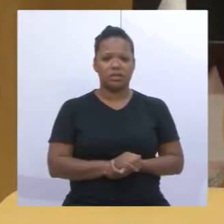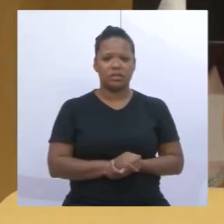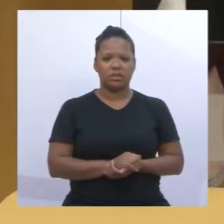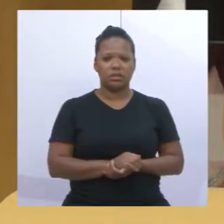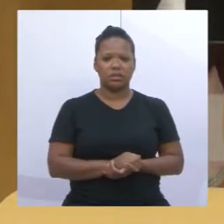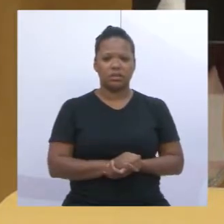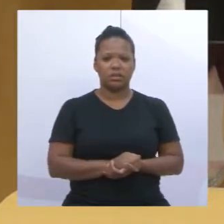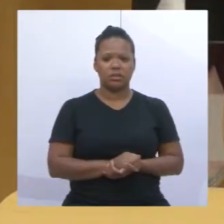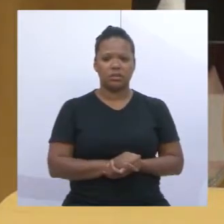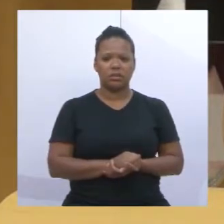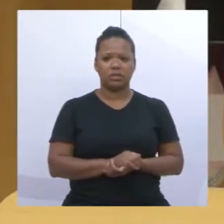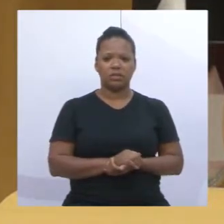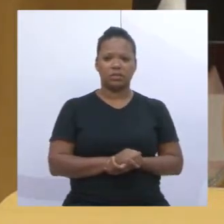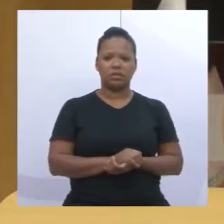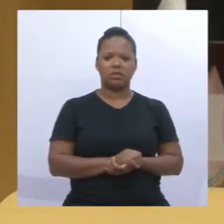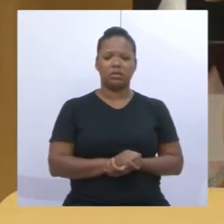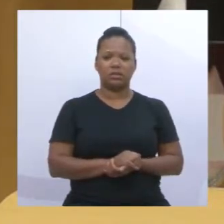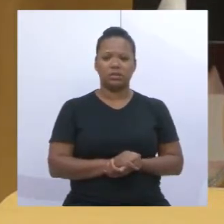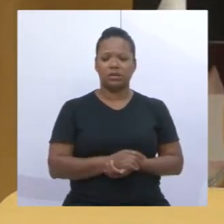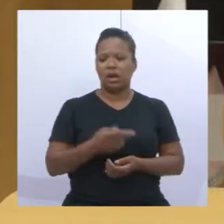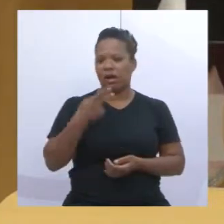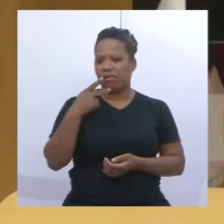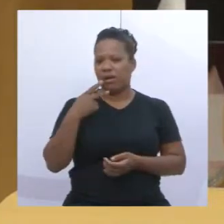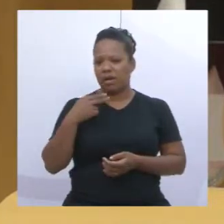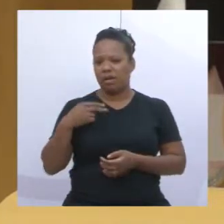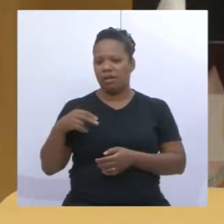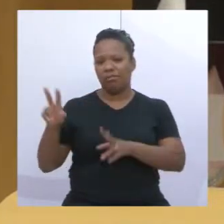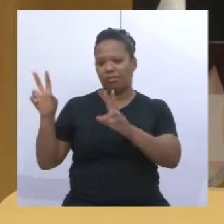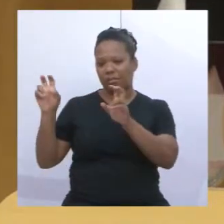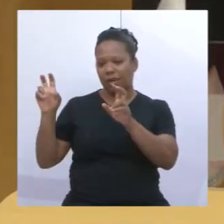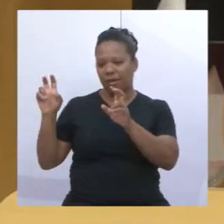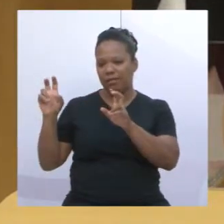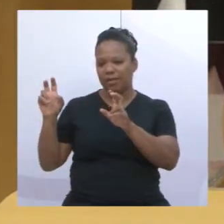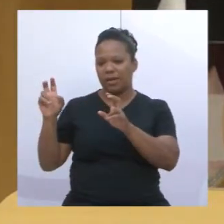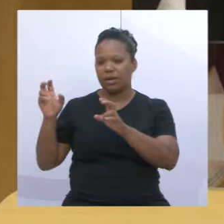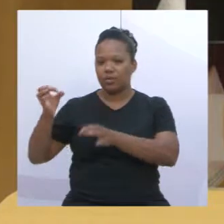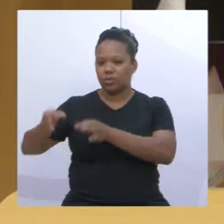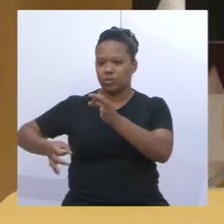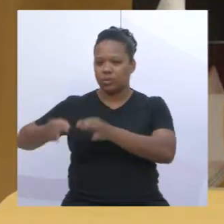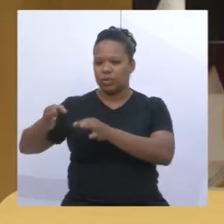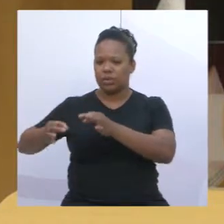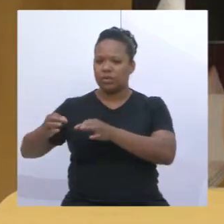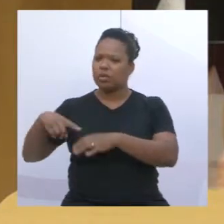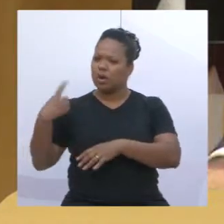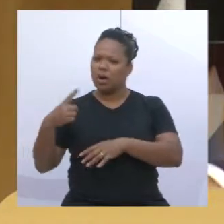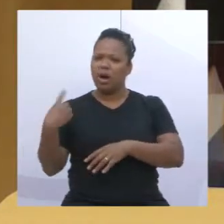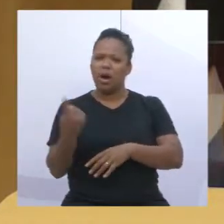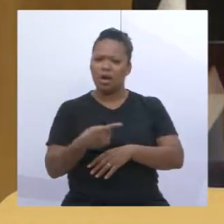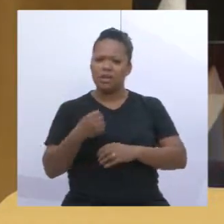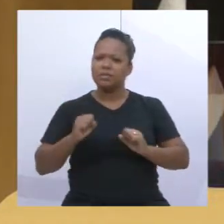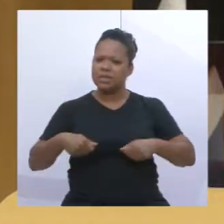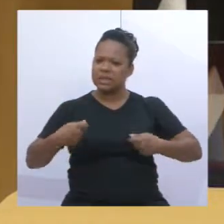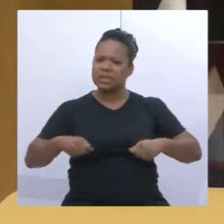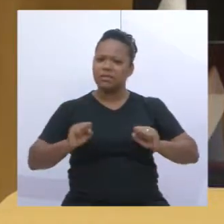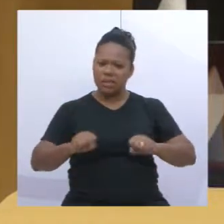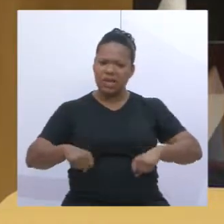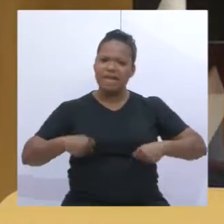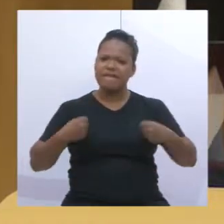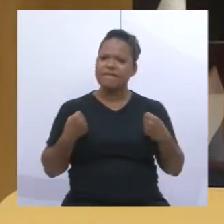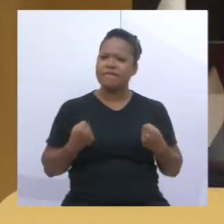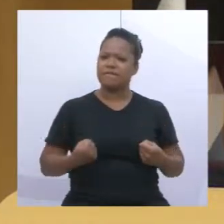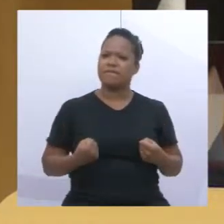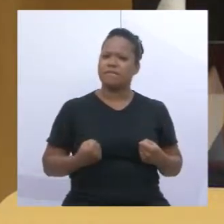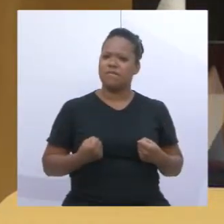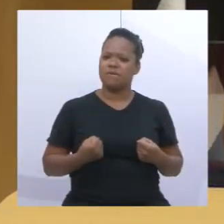jurídico para não enfrentarmos a questão como deva ser enfrentada, mas deve ser enfrentada sim. E como? Aumentando